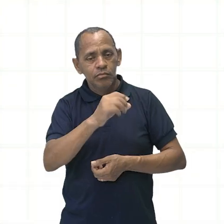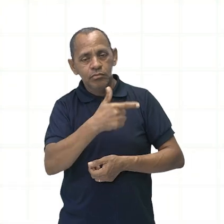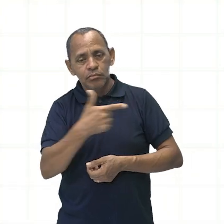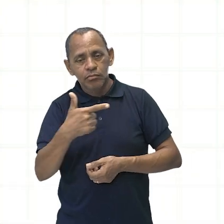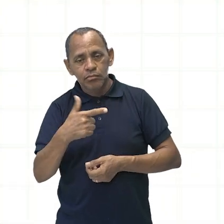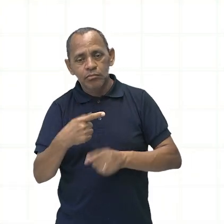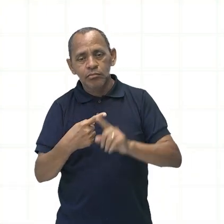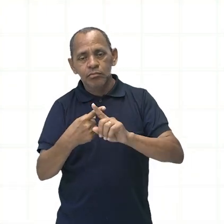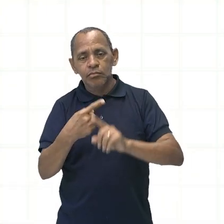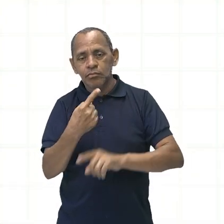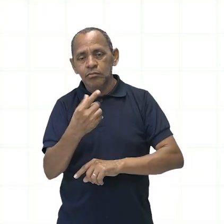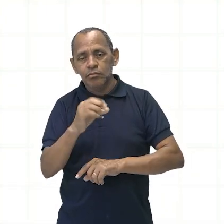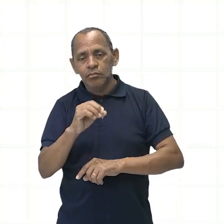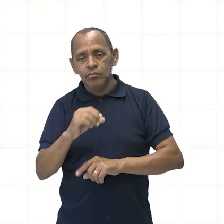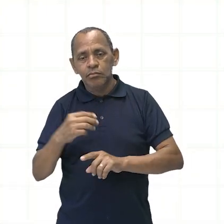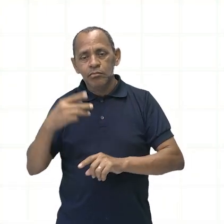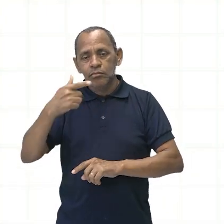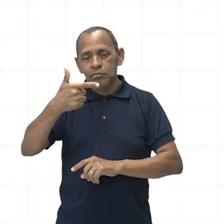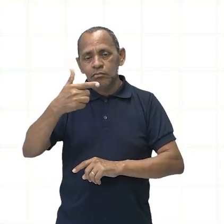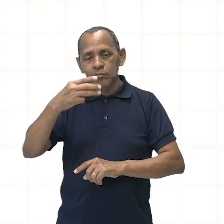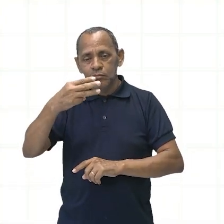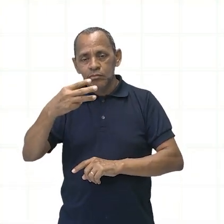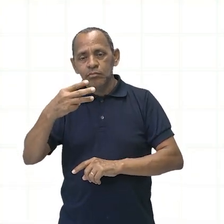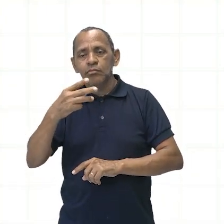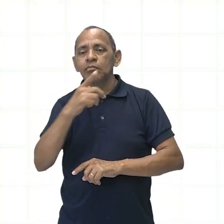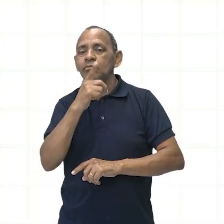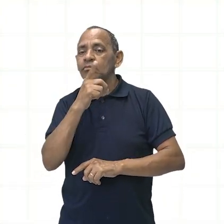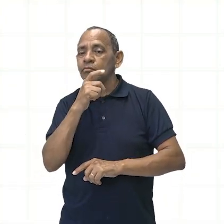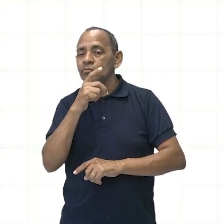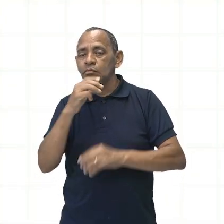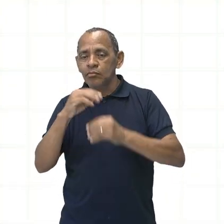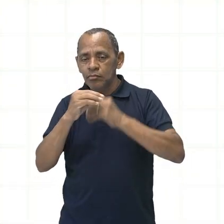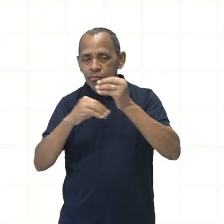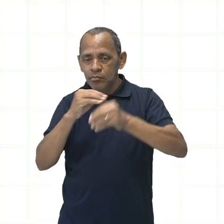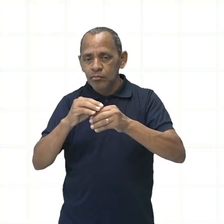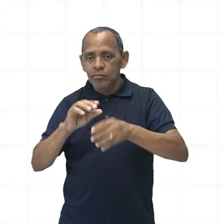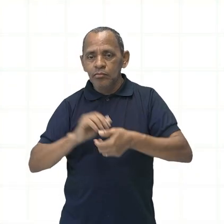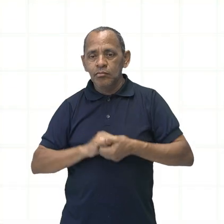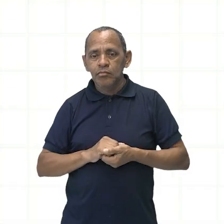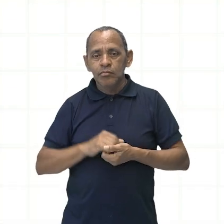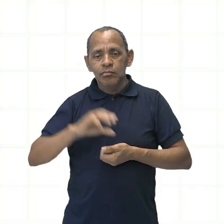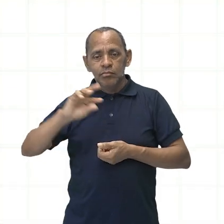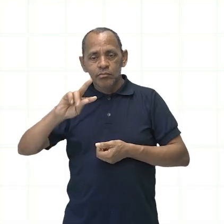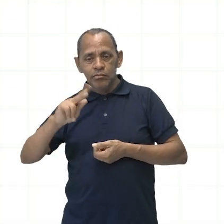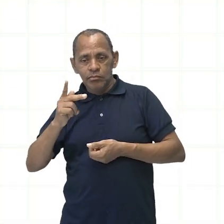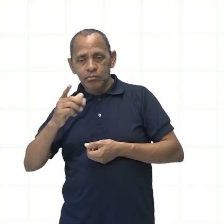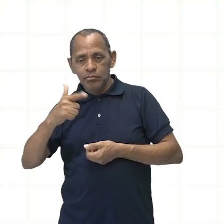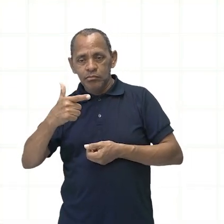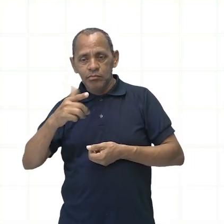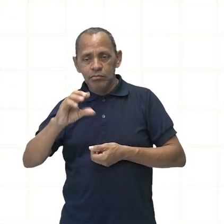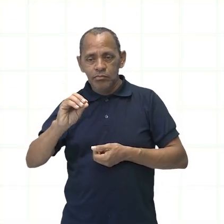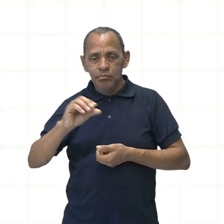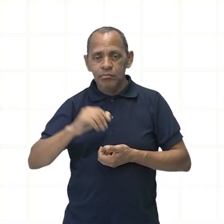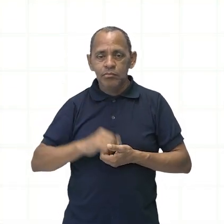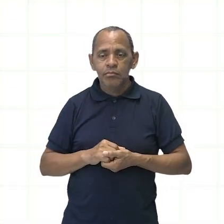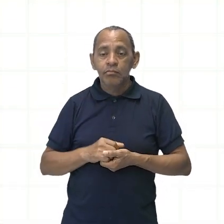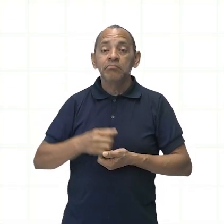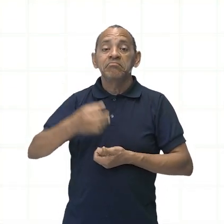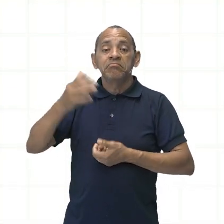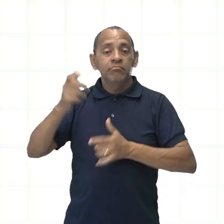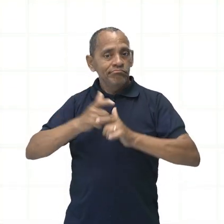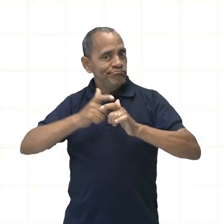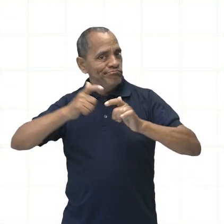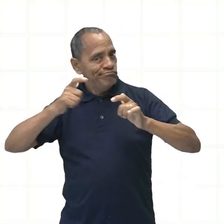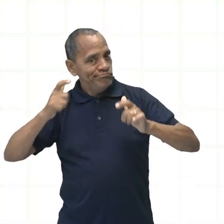6,022 vezes 10 a 23 moléculas de H2O. E, resumo, 1 mol de água é uma quantidade